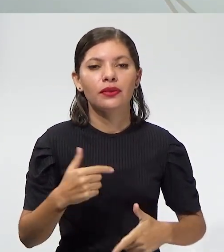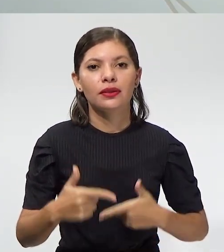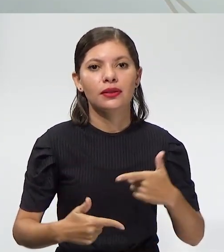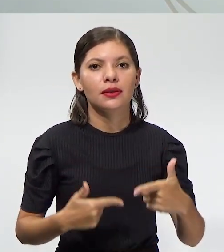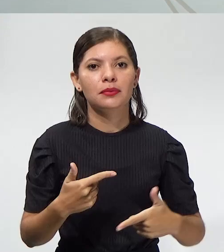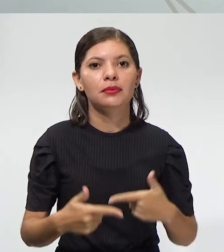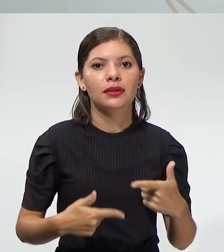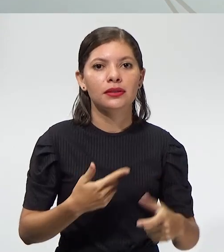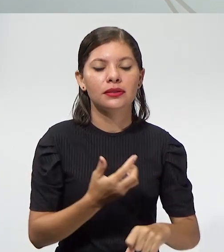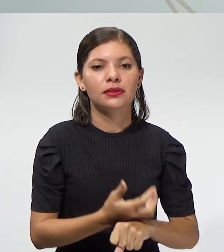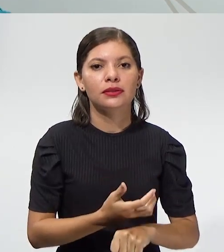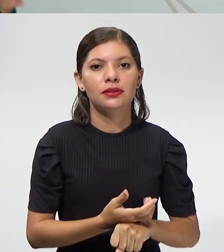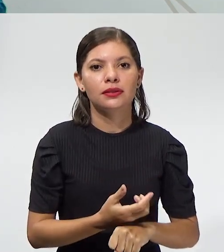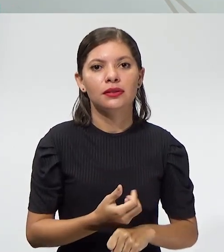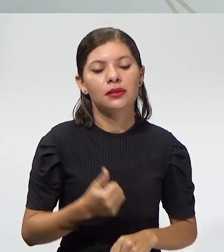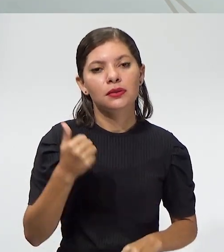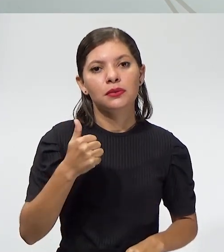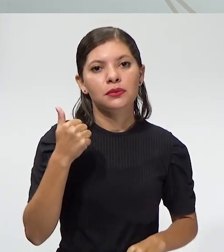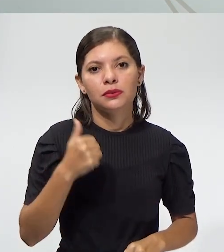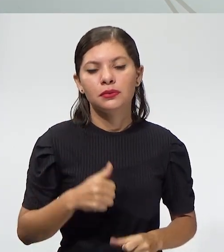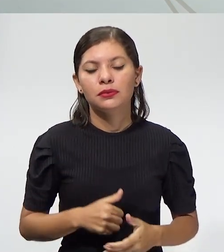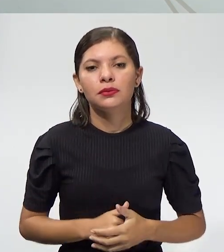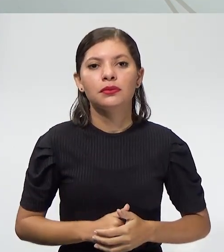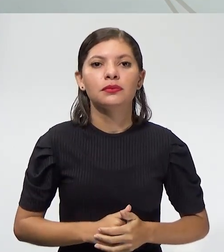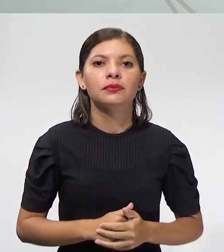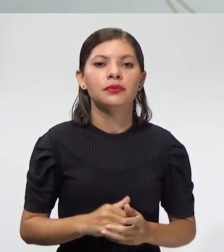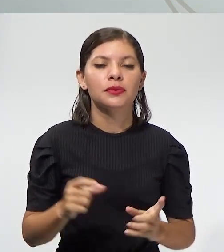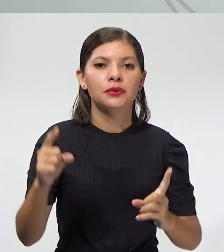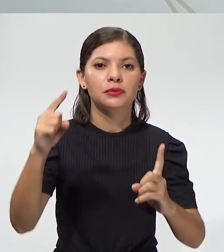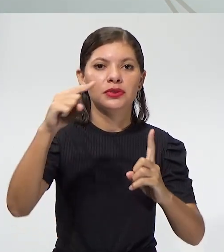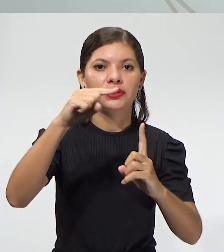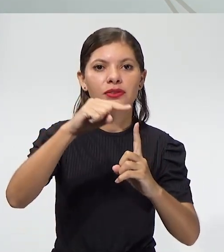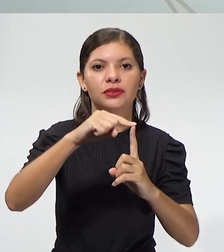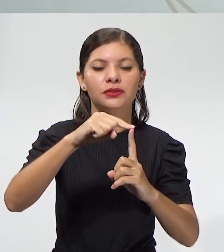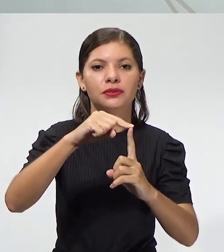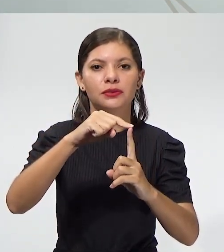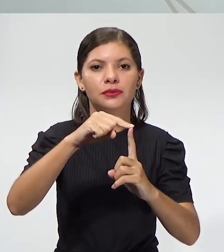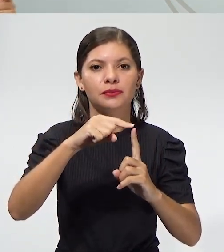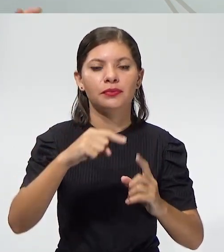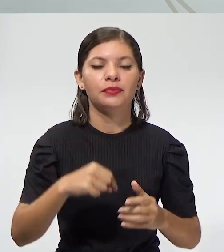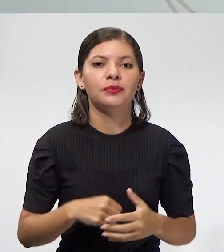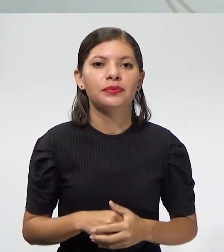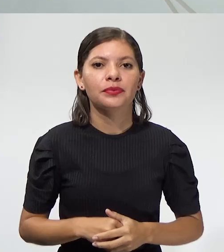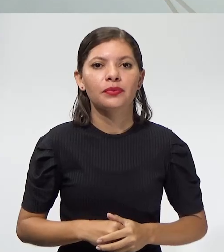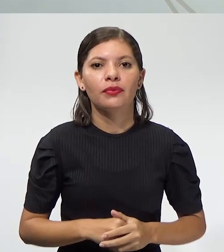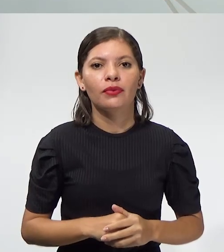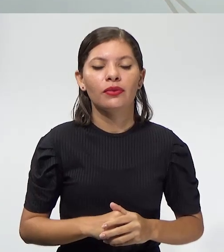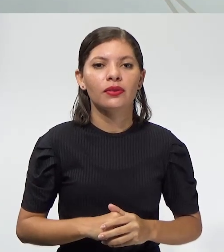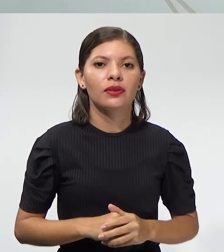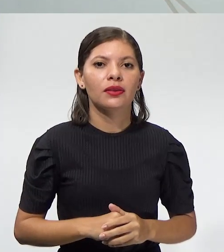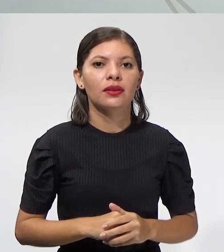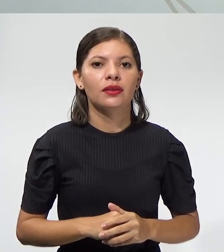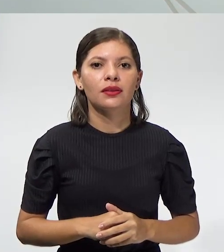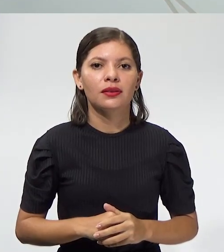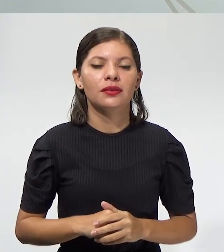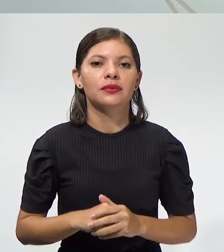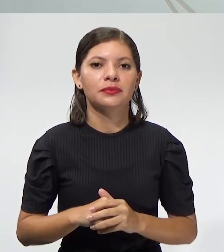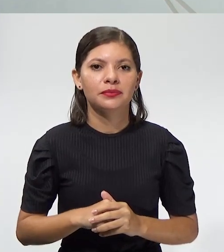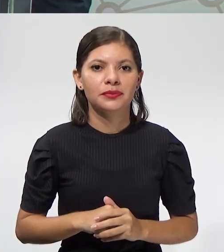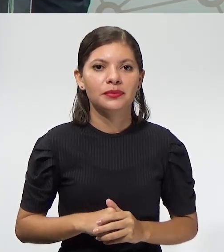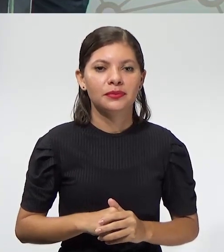um objetivo comum. Temos as nossas especificidades, cada disciplina, mas todas elas vão trabalhar com este objetivo,